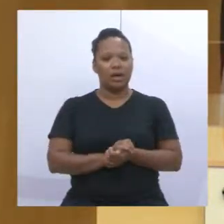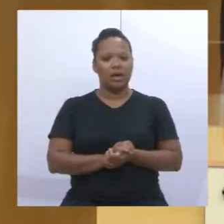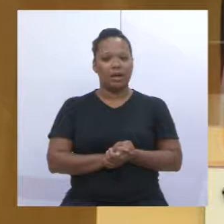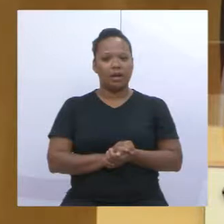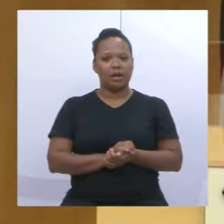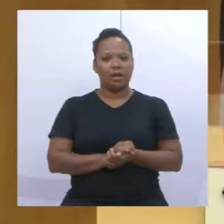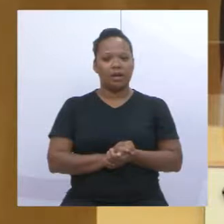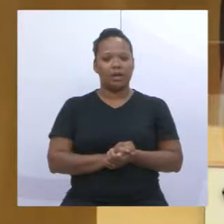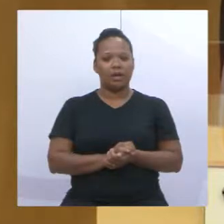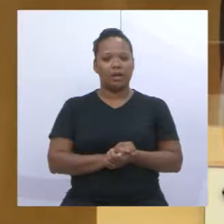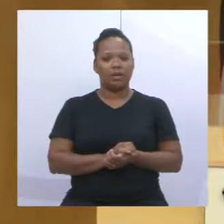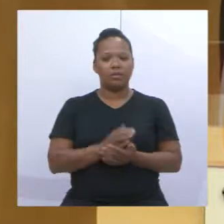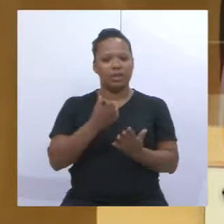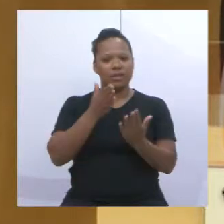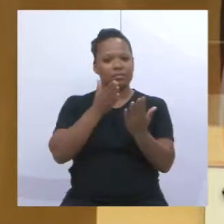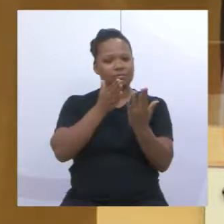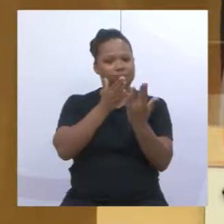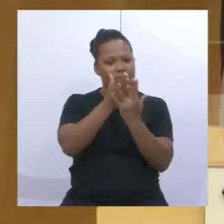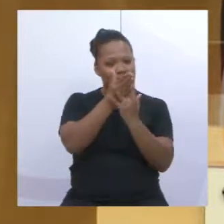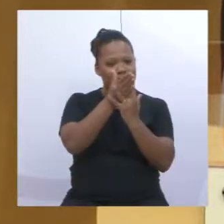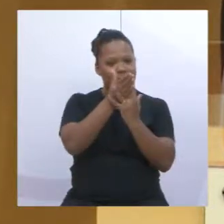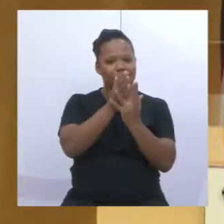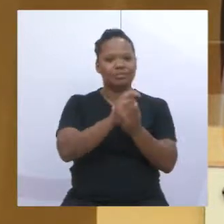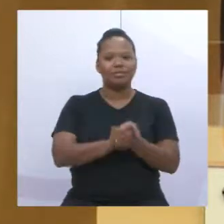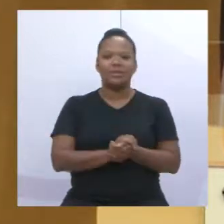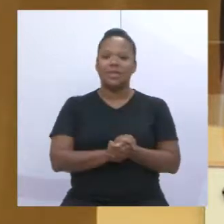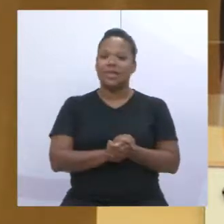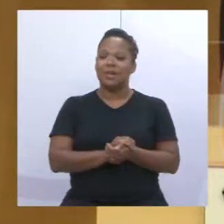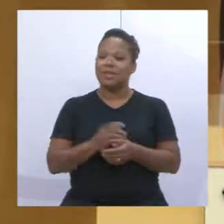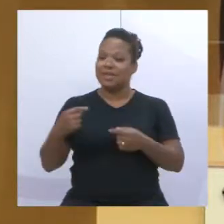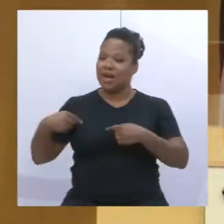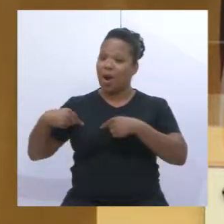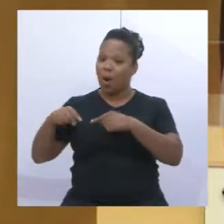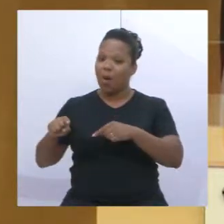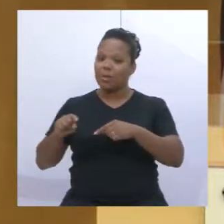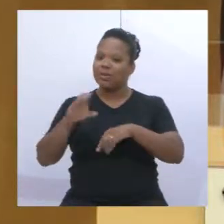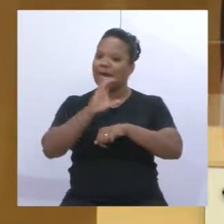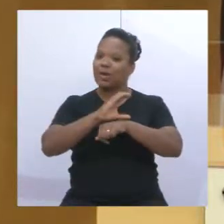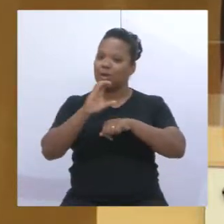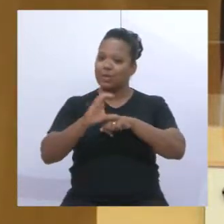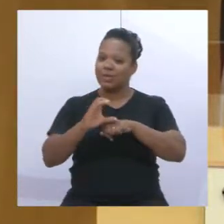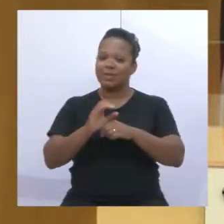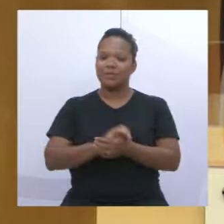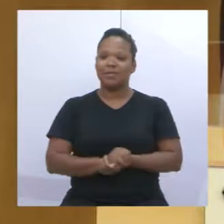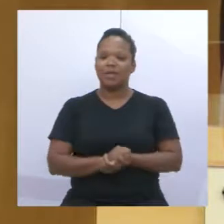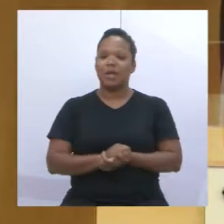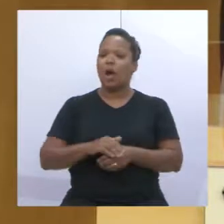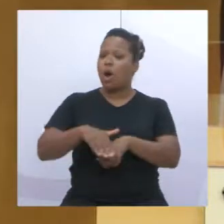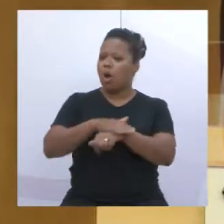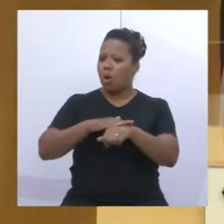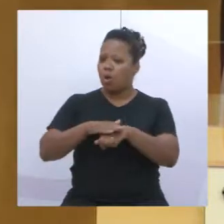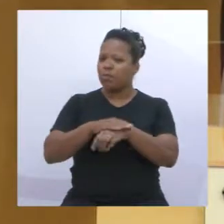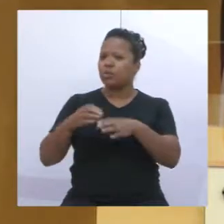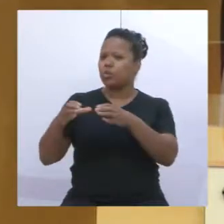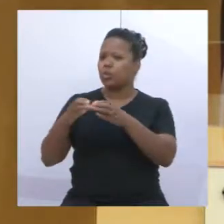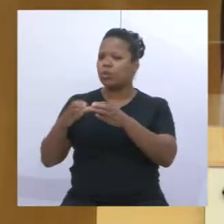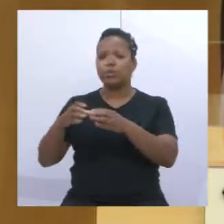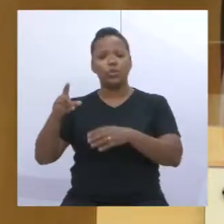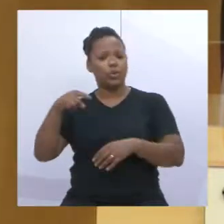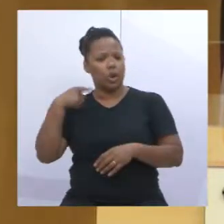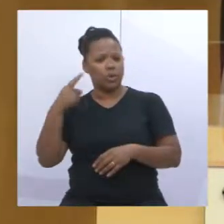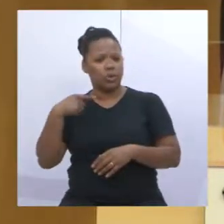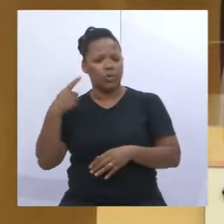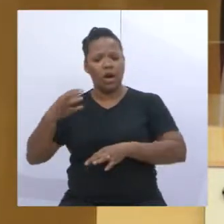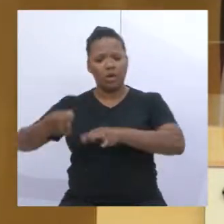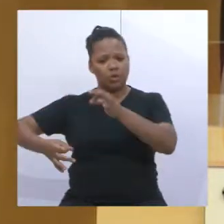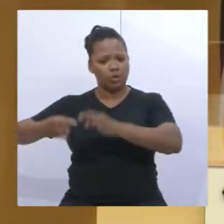ser consideradas inconstitucionais. E a gente conversou muito com o jurídico dessa casa, com o